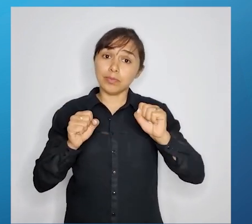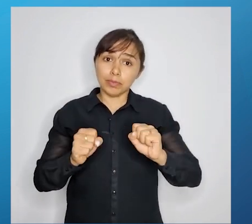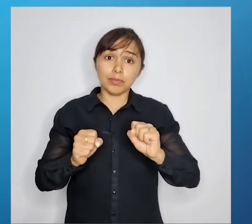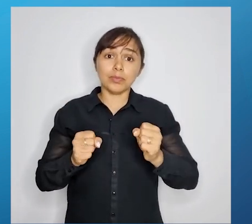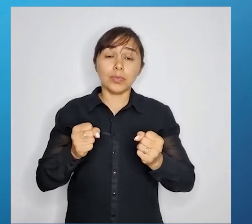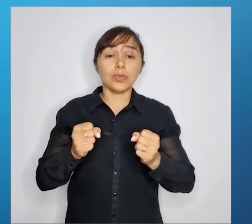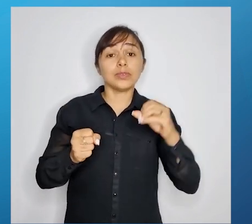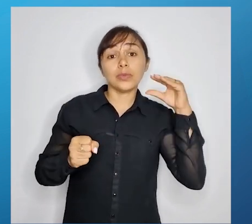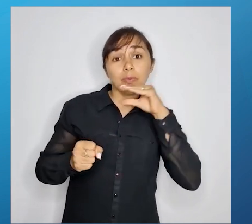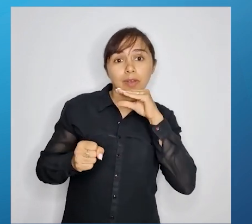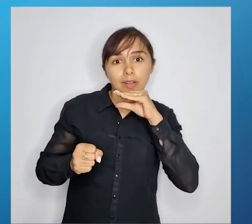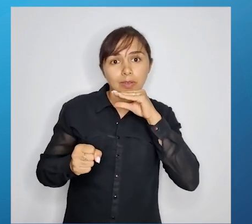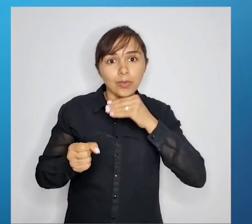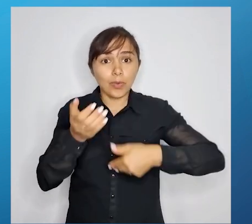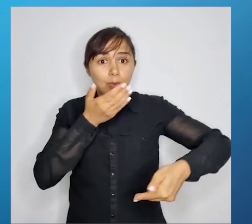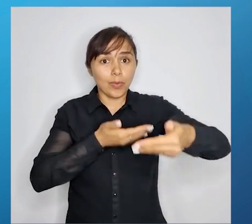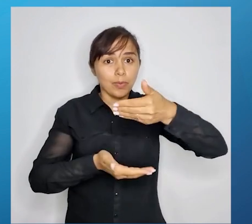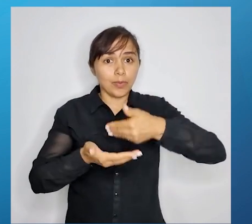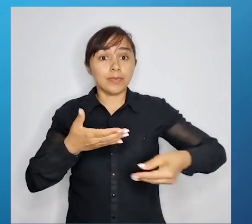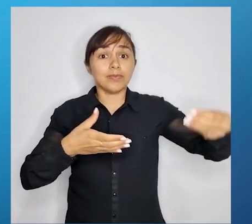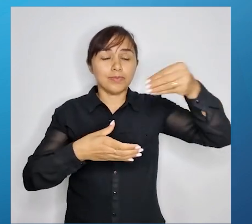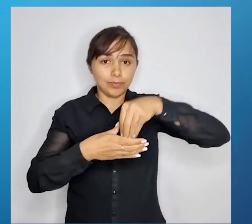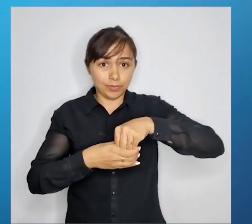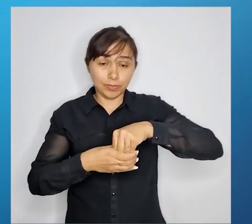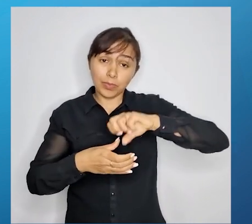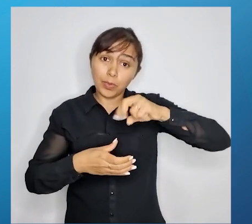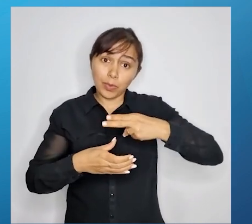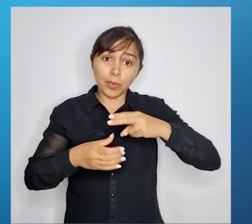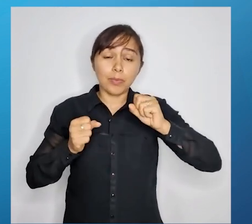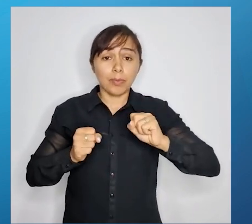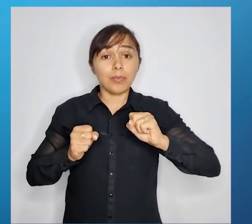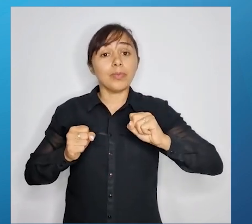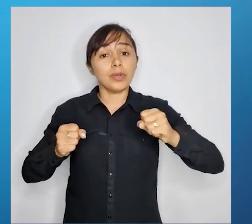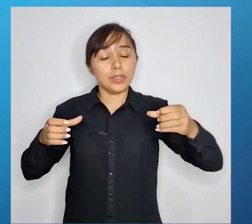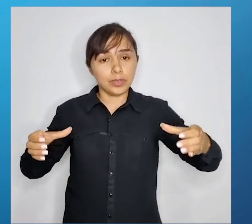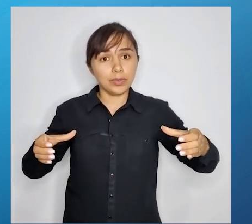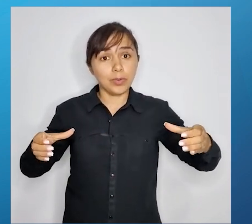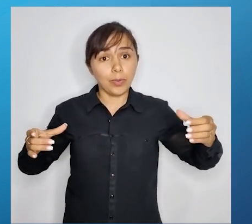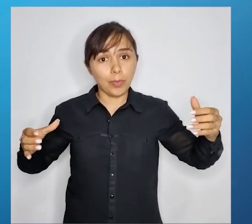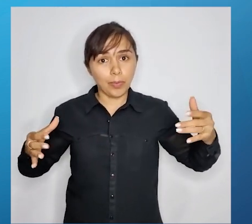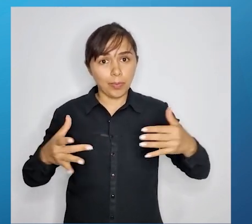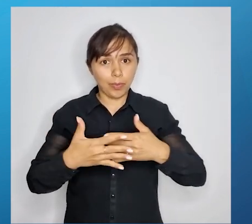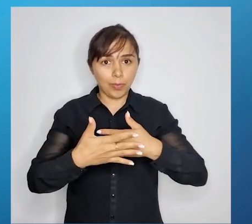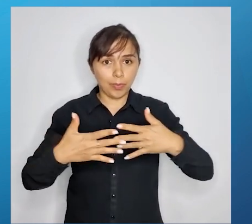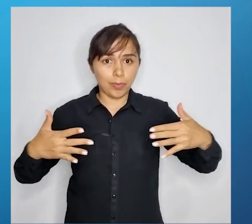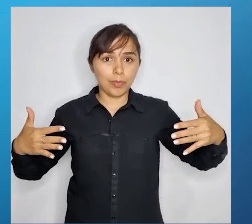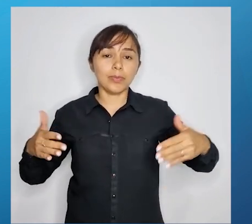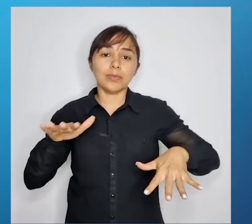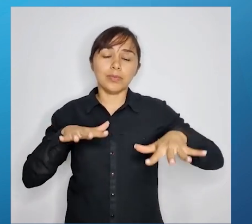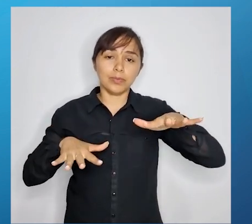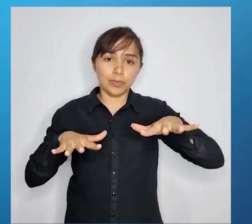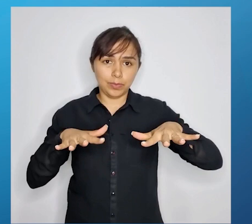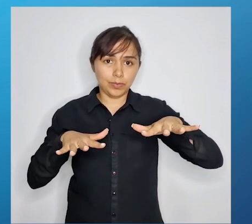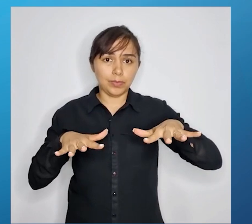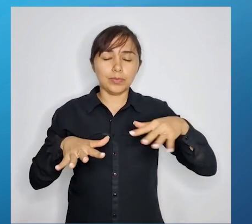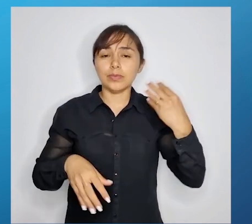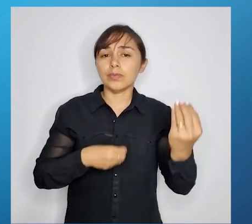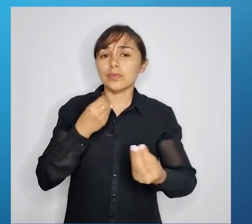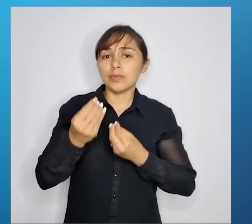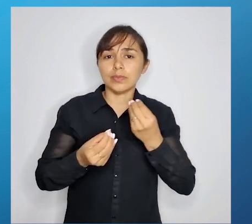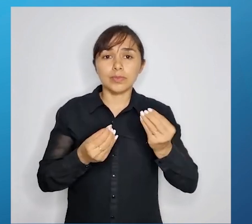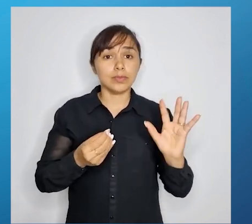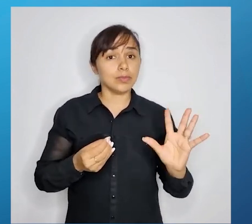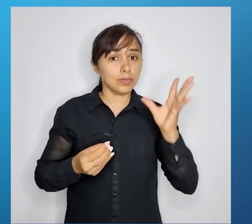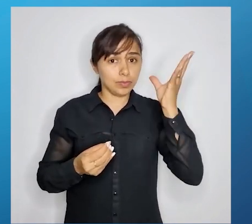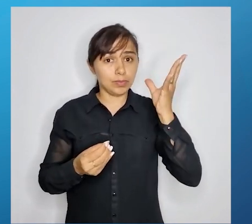que o calor seja transferido de uma região a outra, através do próprio corpo, ou de um corpo para outro. Como que esse calor